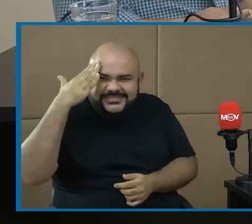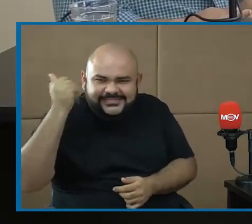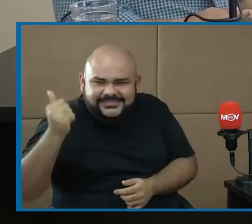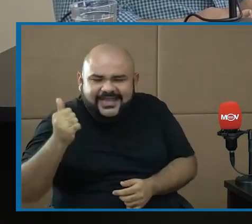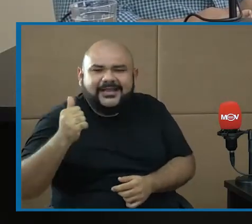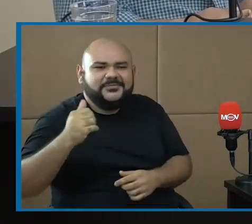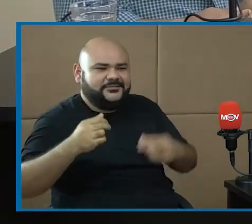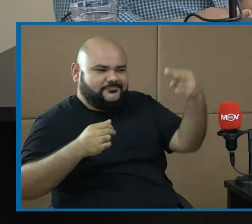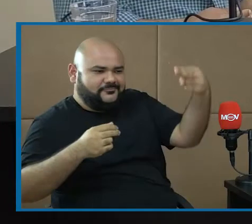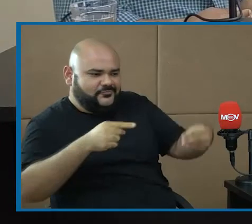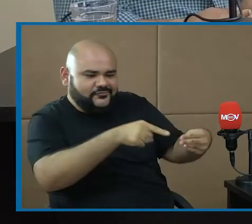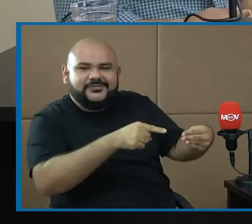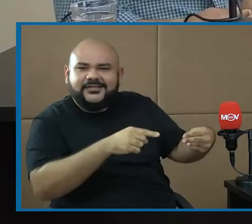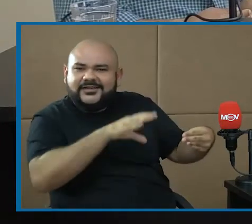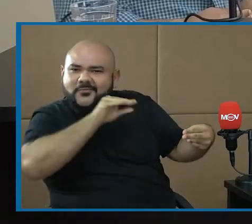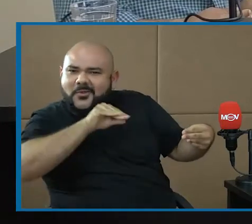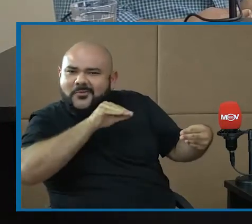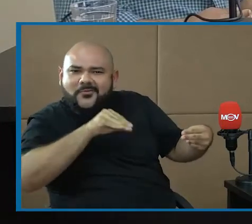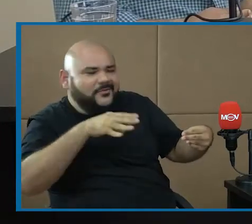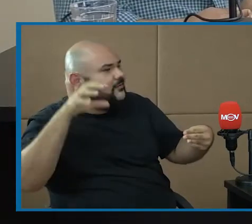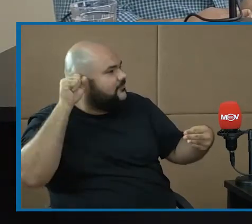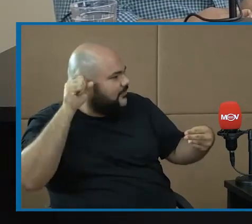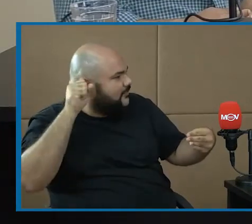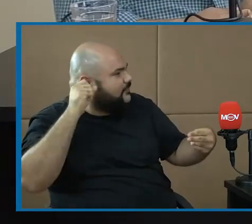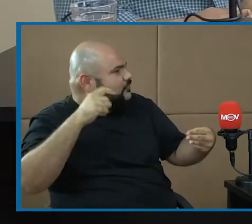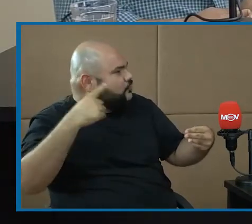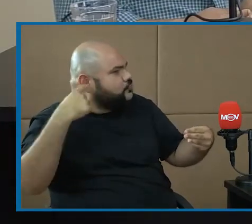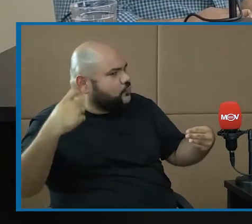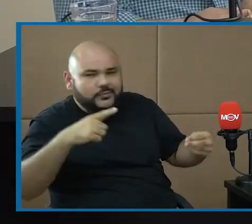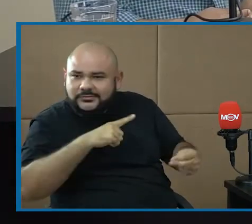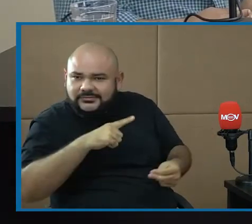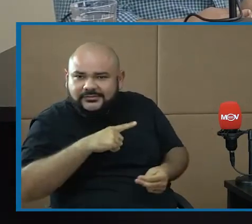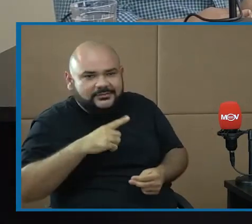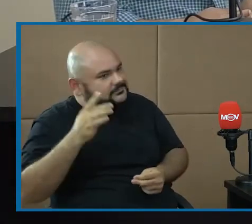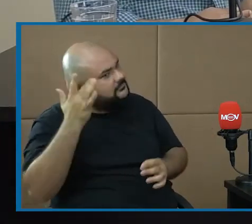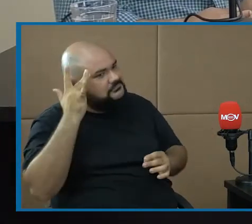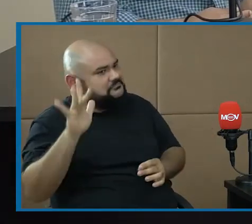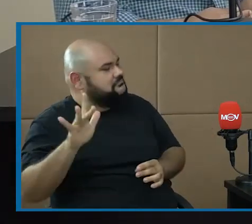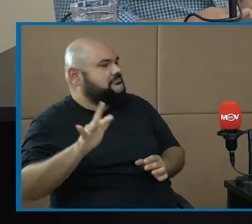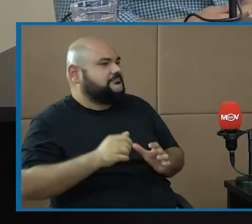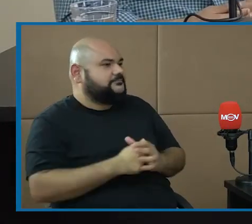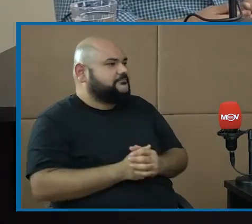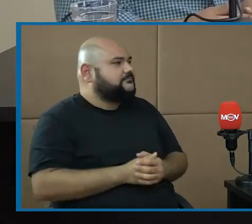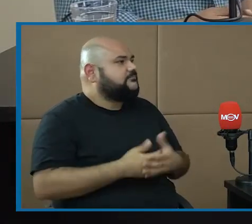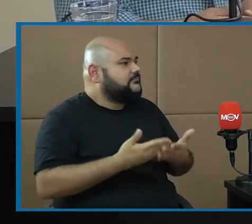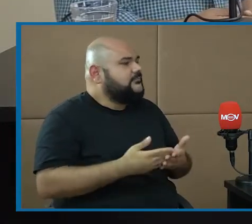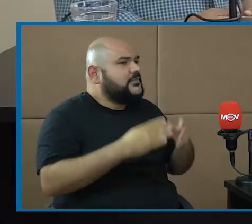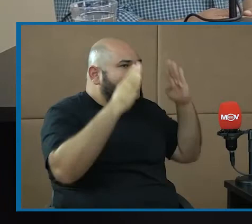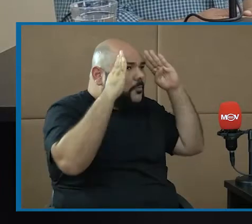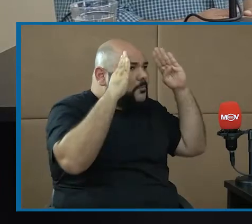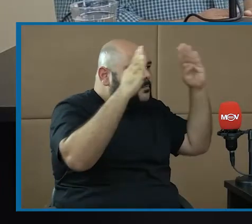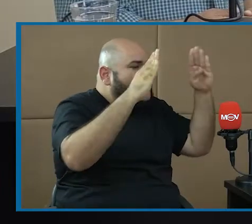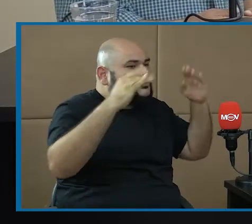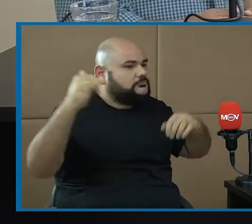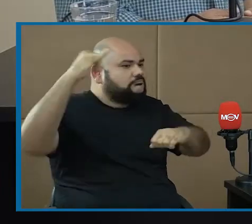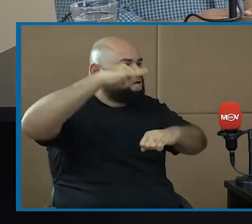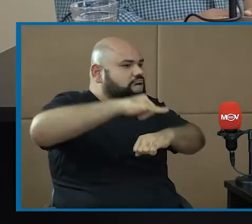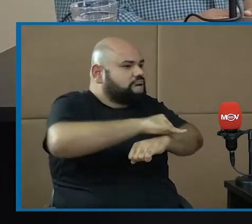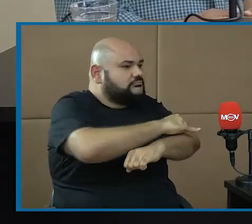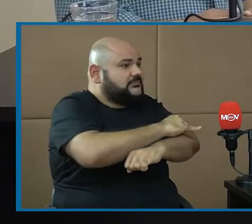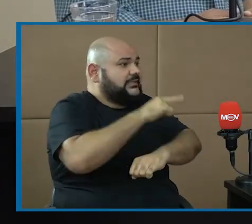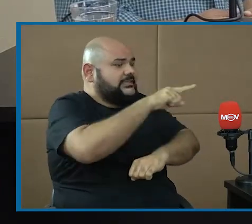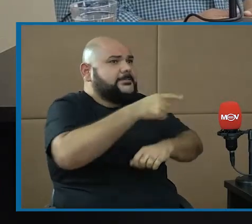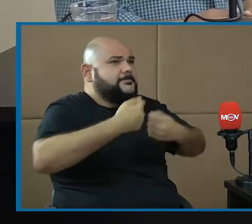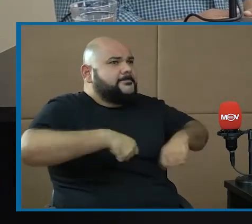Sim. Ou seja, isso é um exemplo simples do cotidiano. Aeroporto, né? É uma situação em que, se ele for viajar, se ele não ficar muito atento ao que